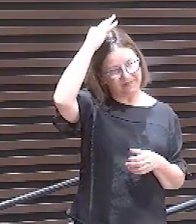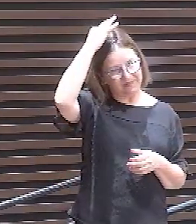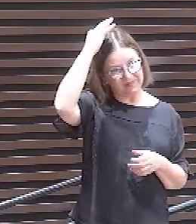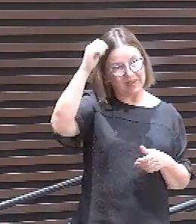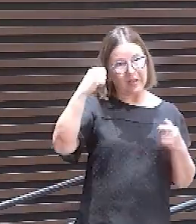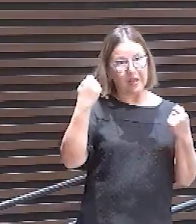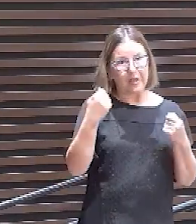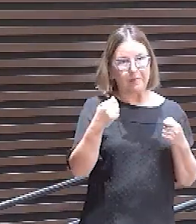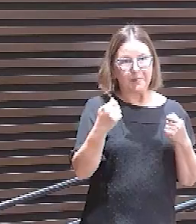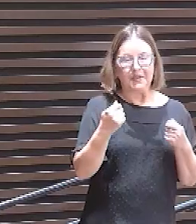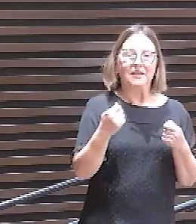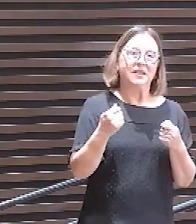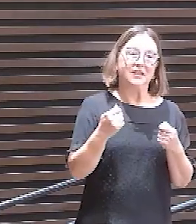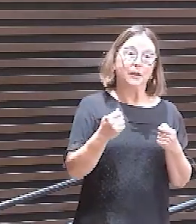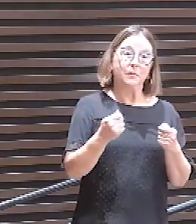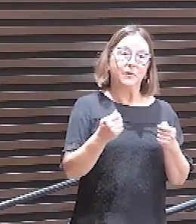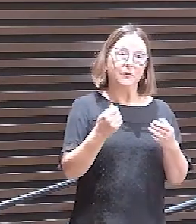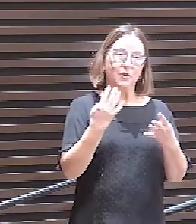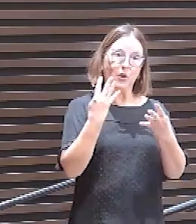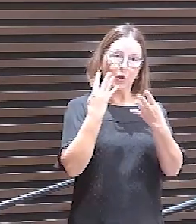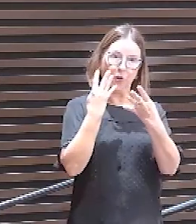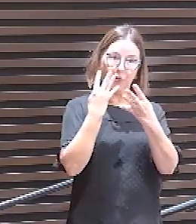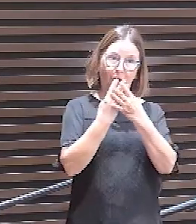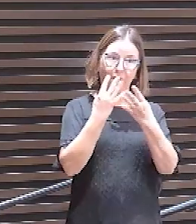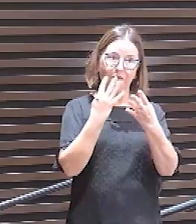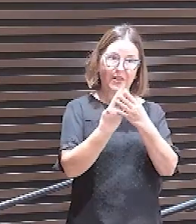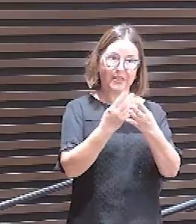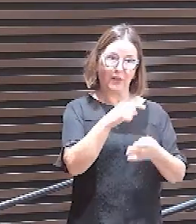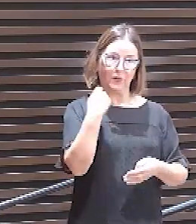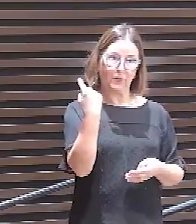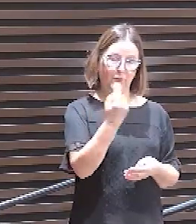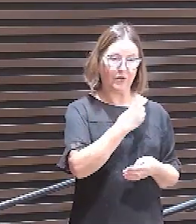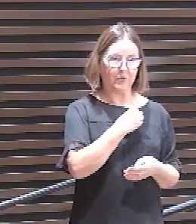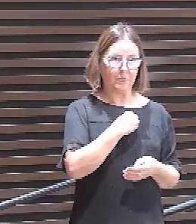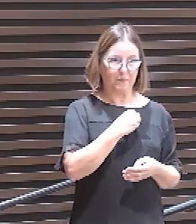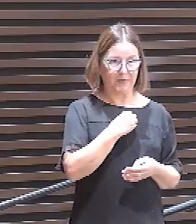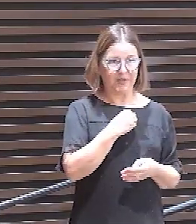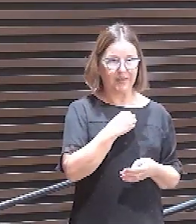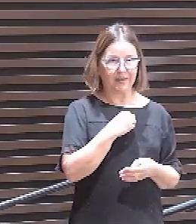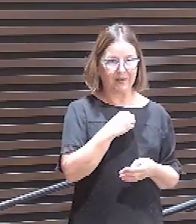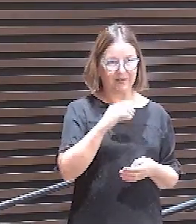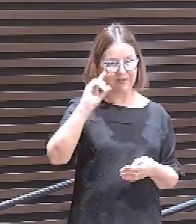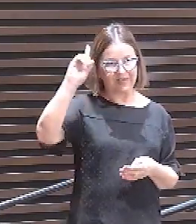trono da graça de Deus, em arrependimento.